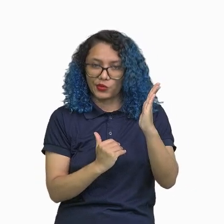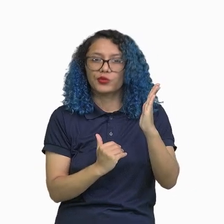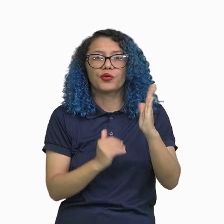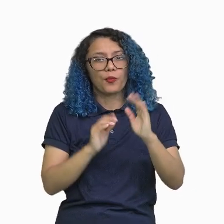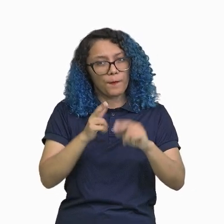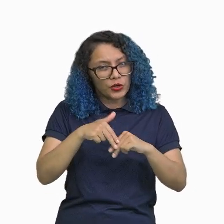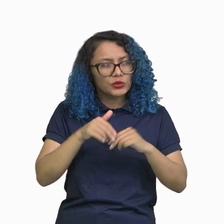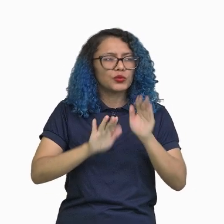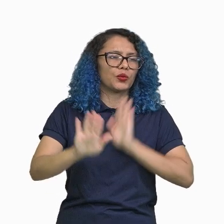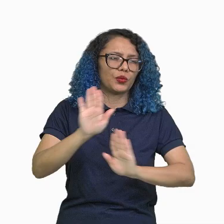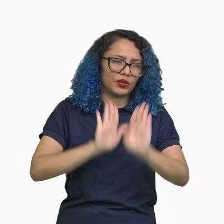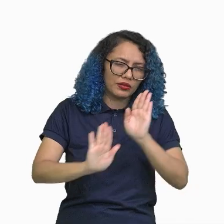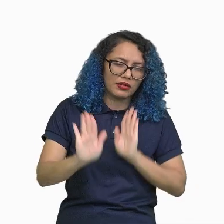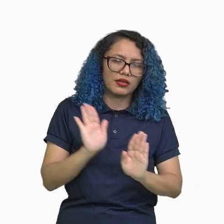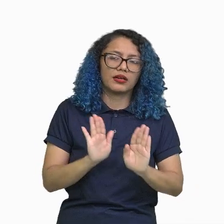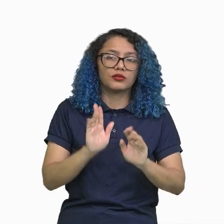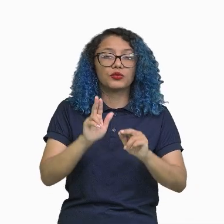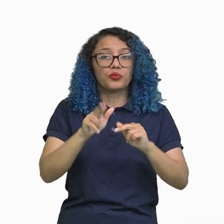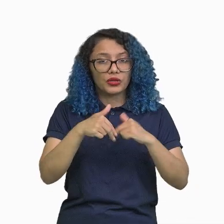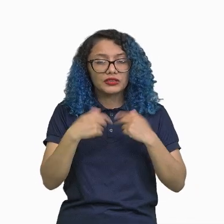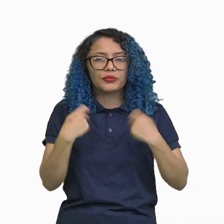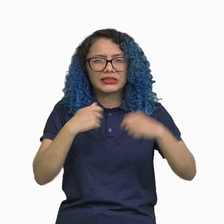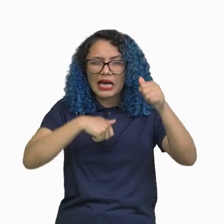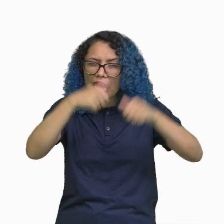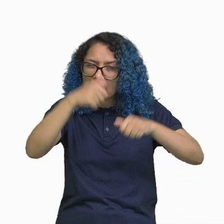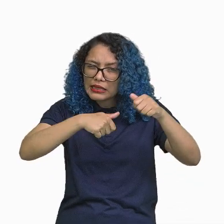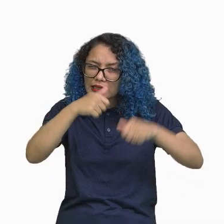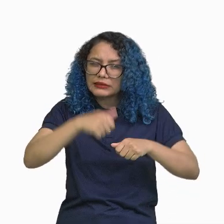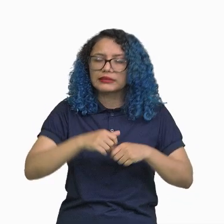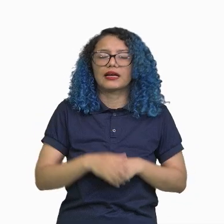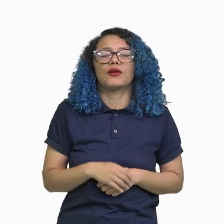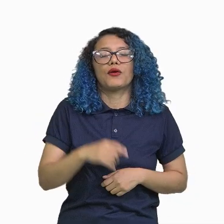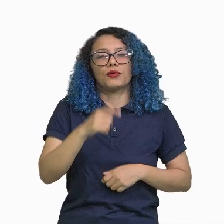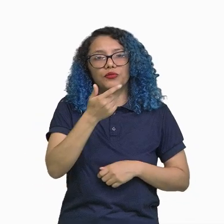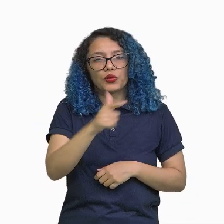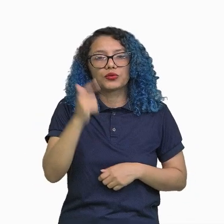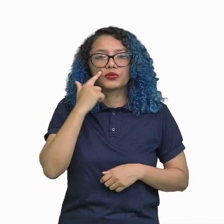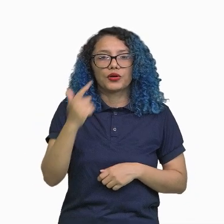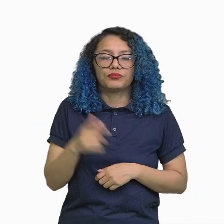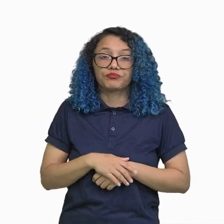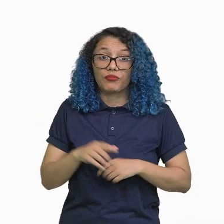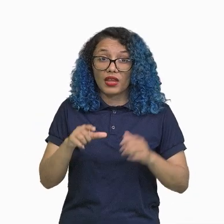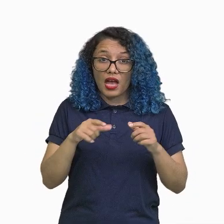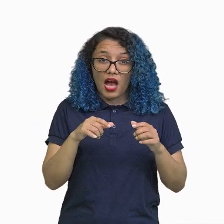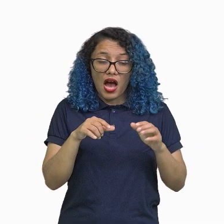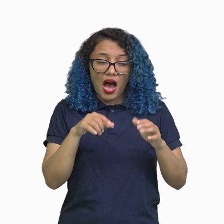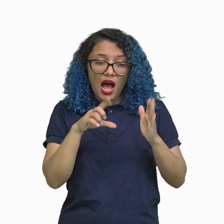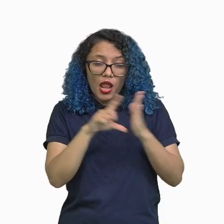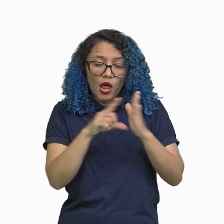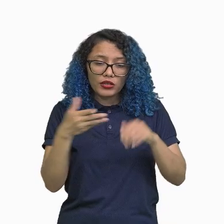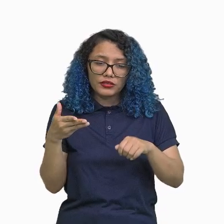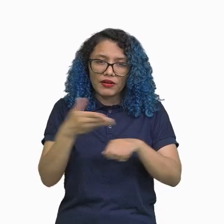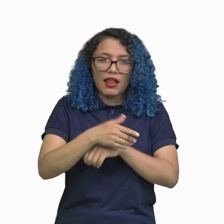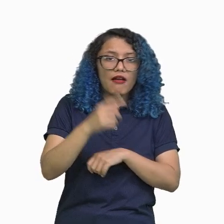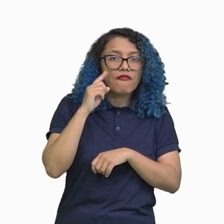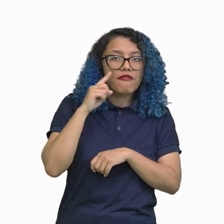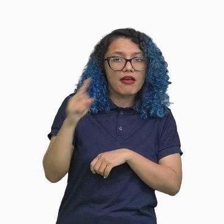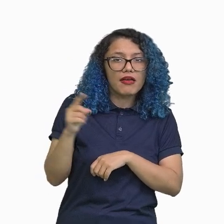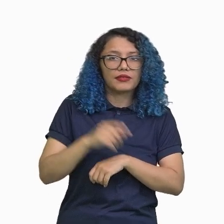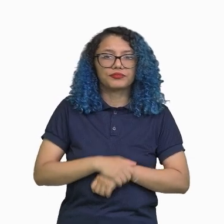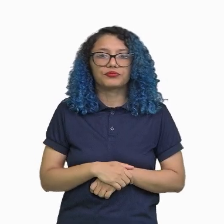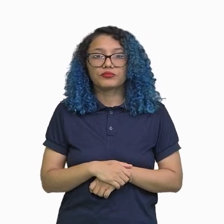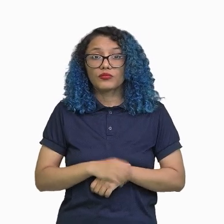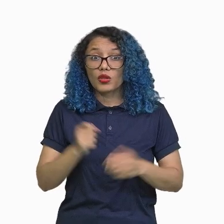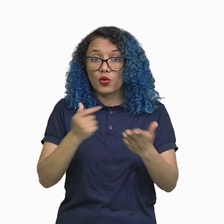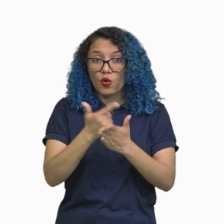uma situação para nós analisarmos juntos. Olha aí, você entra na loja, entra na sapataria e tem isso daí. Compre